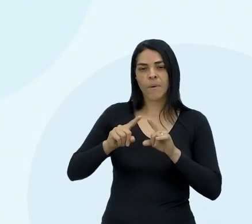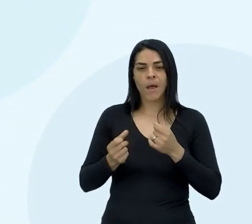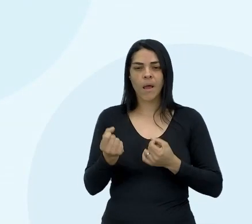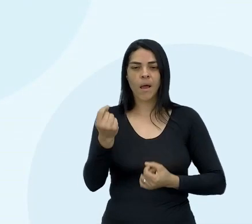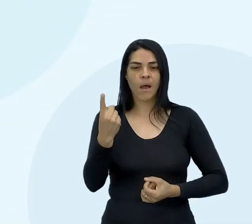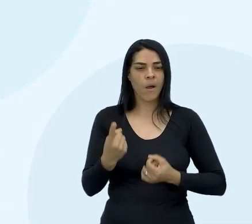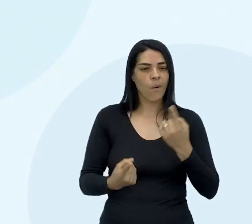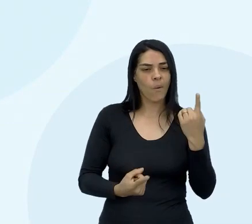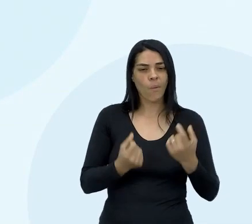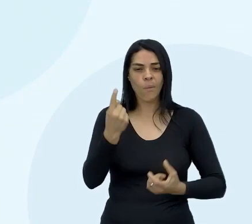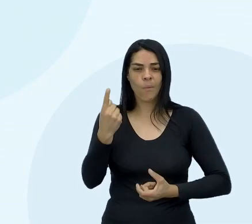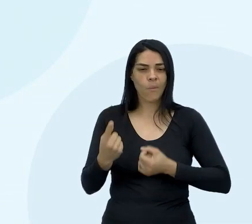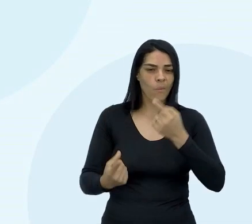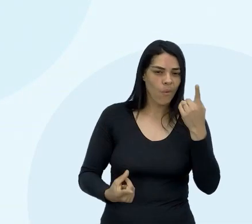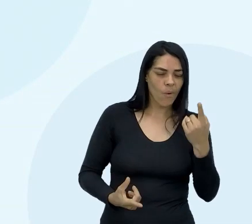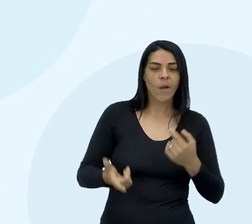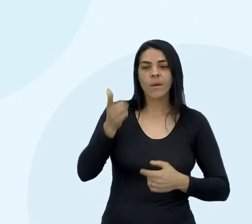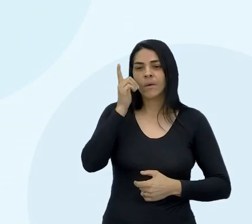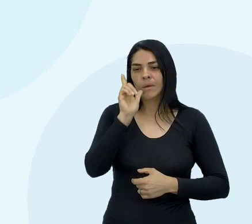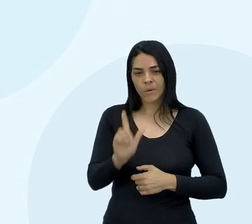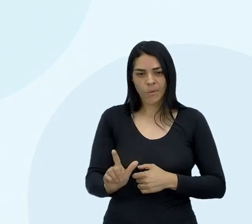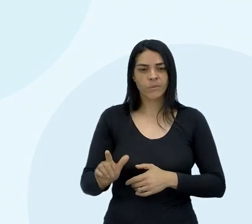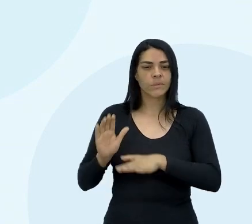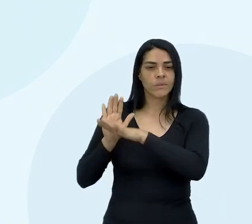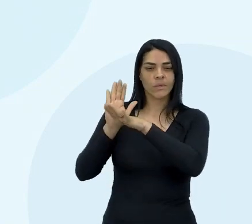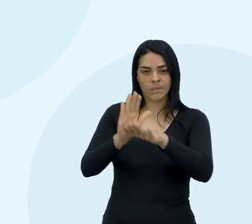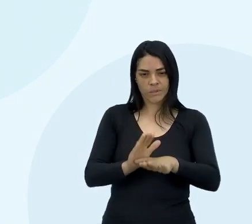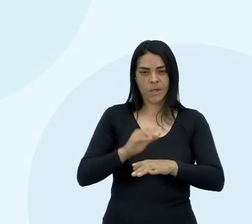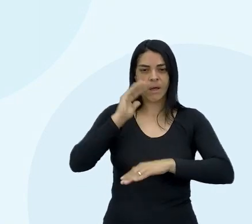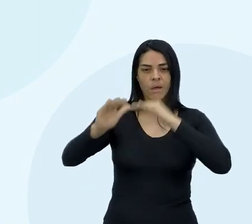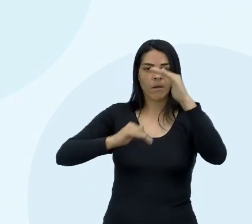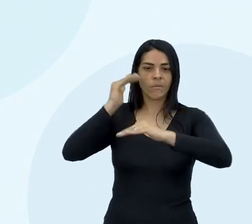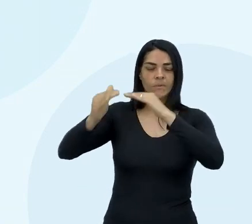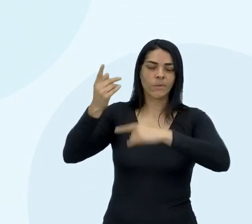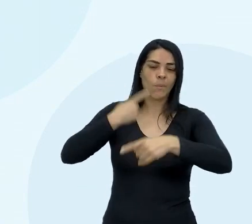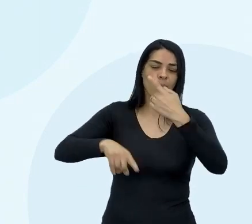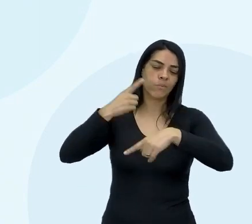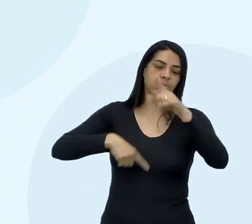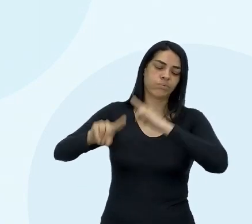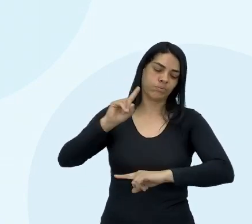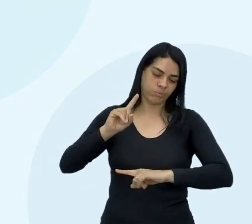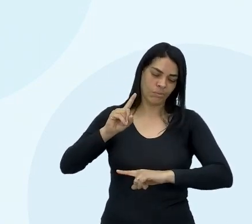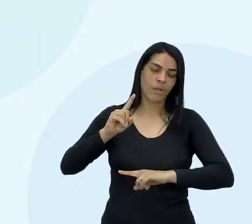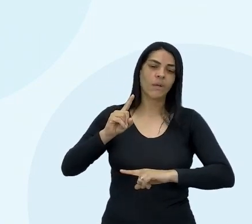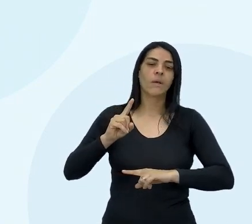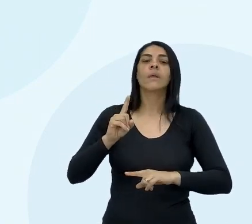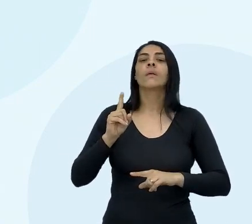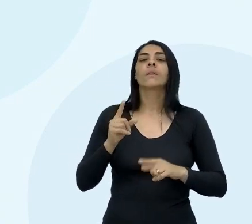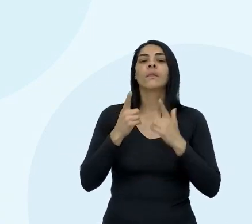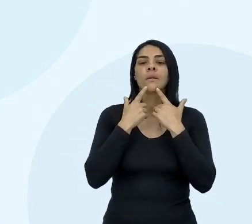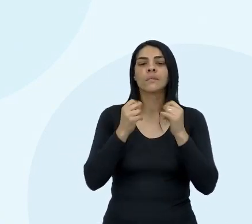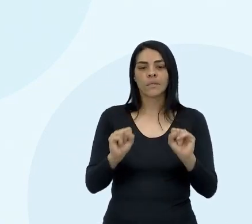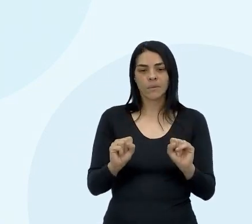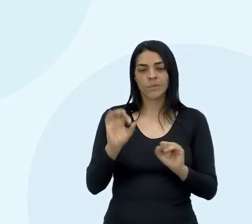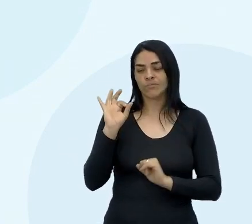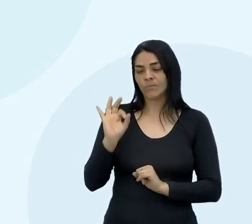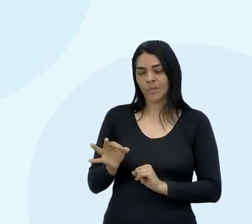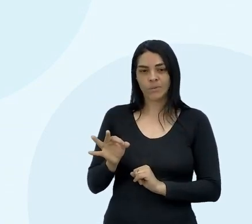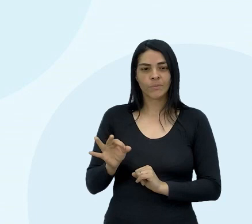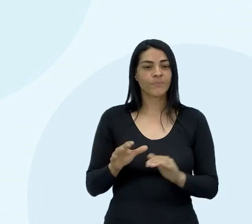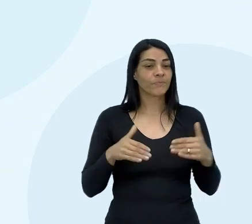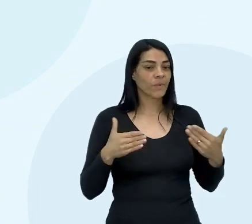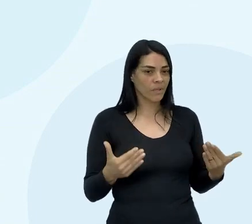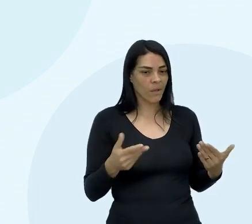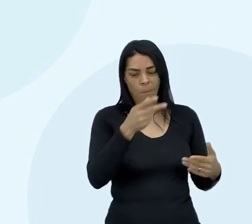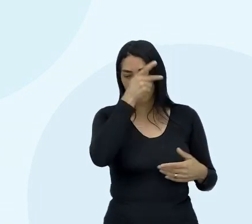que contribuíram para esse processo de evolução dessas linguagens, certo? Muito bem. E aí, gente, o